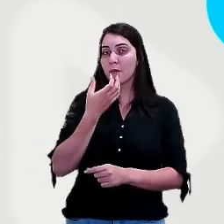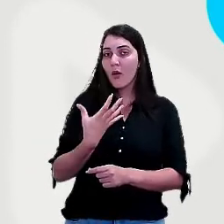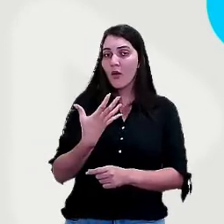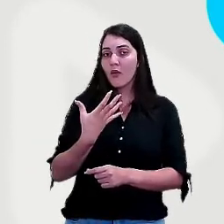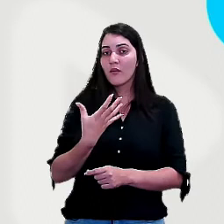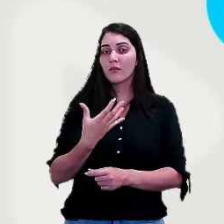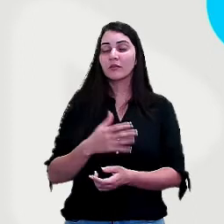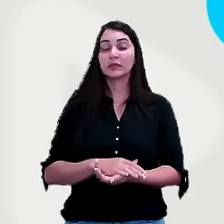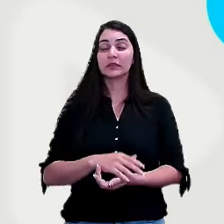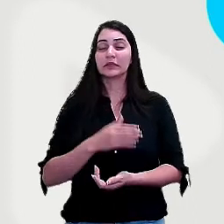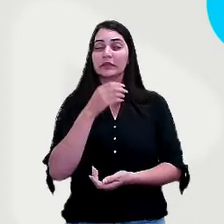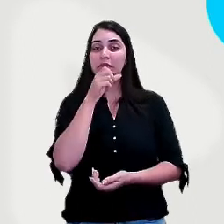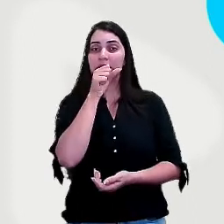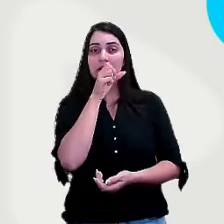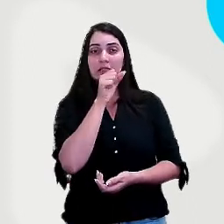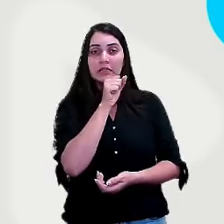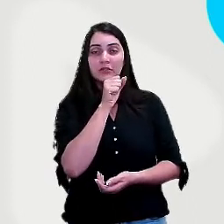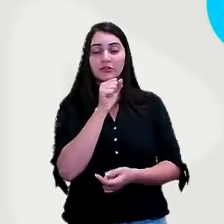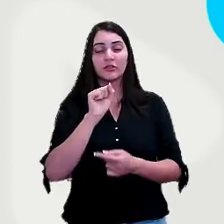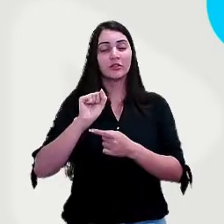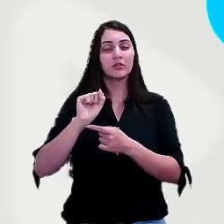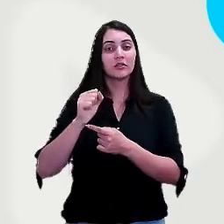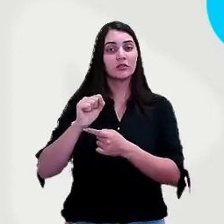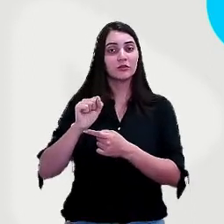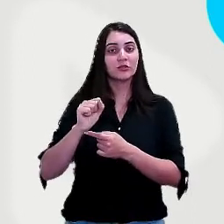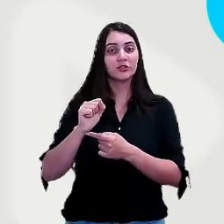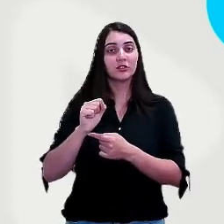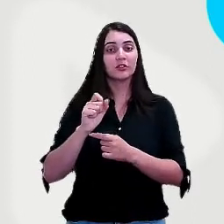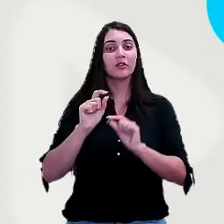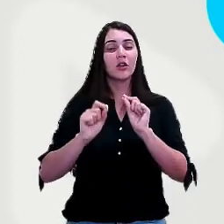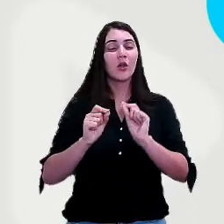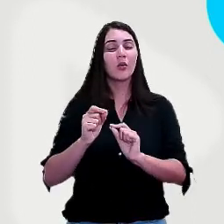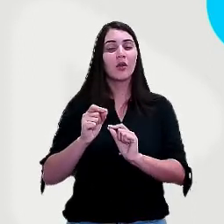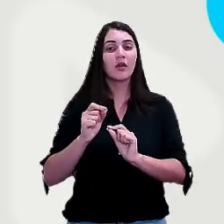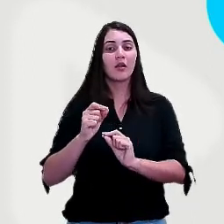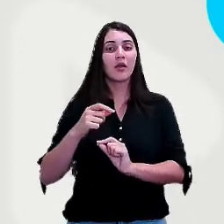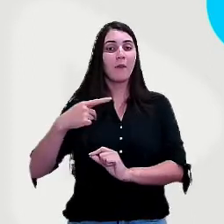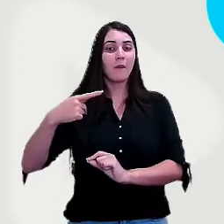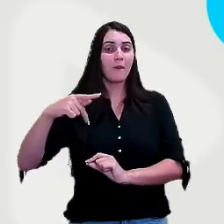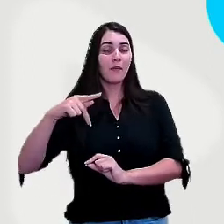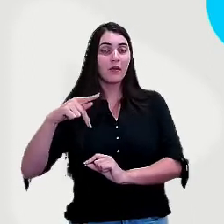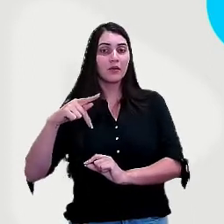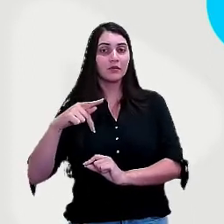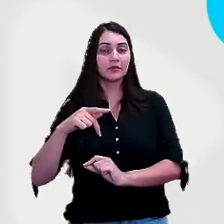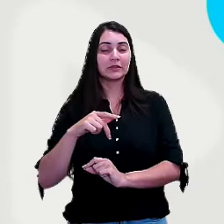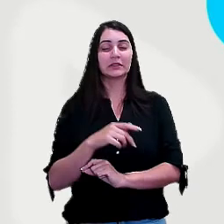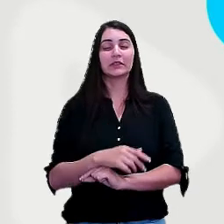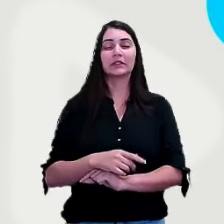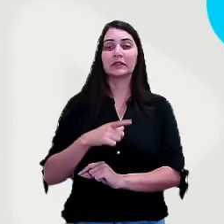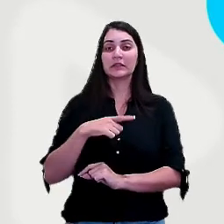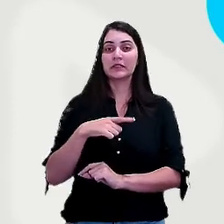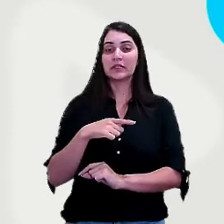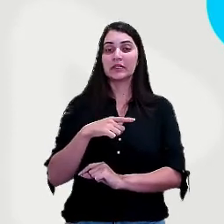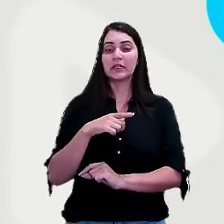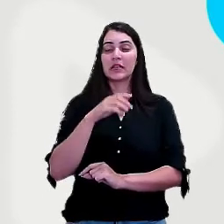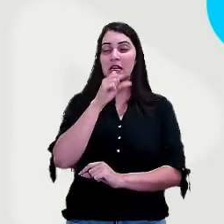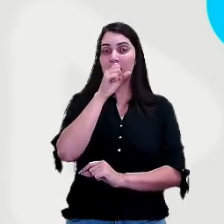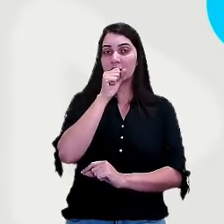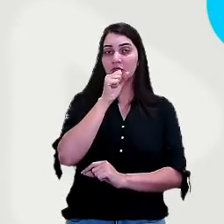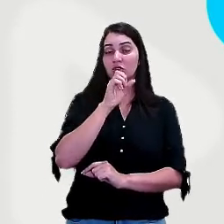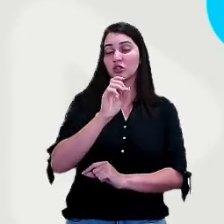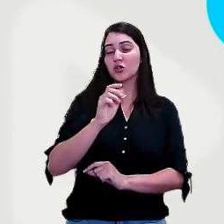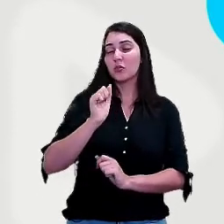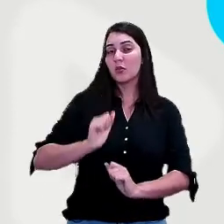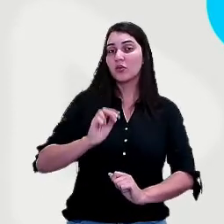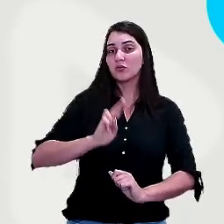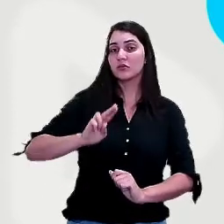laranjas é o substantivo que está no plural. Laranjas. Então eu só posso usar os ou